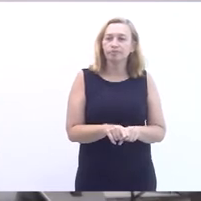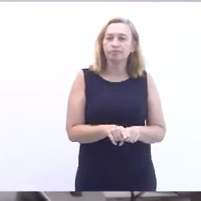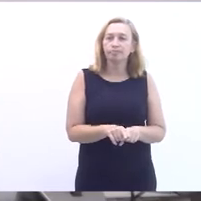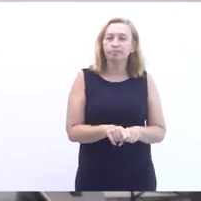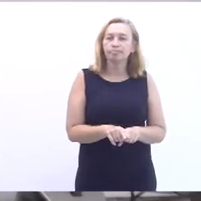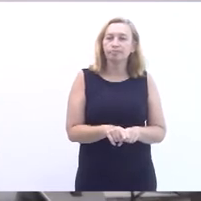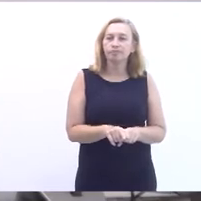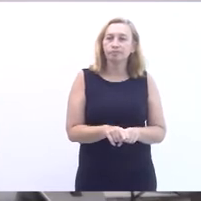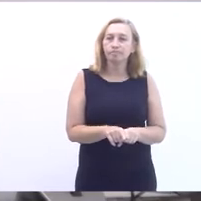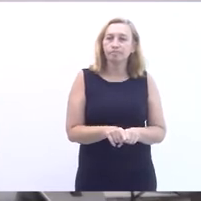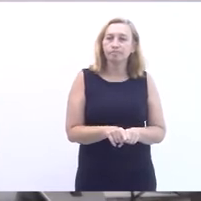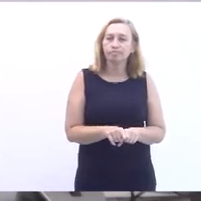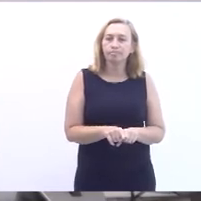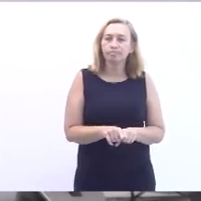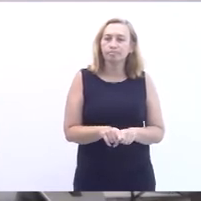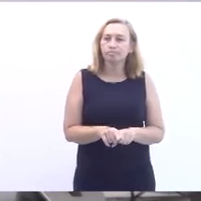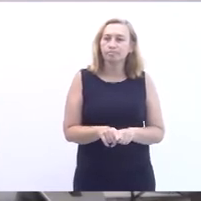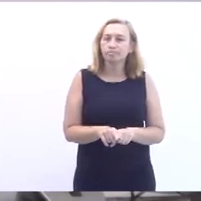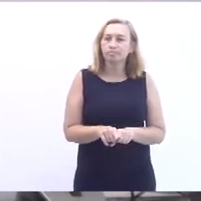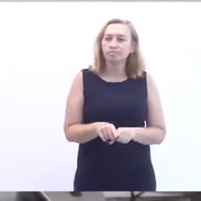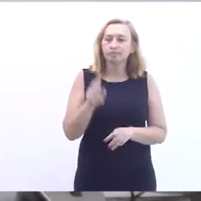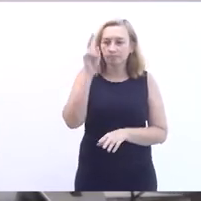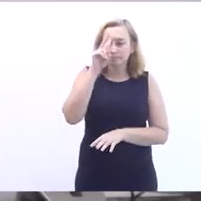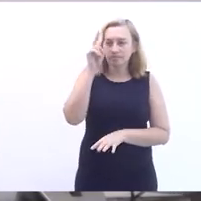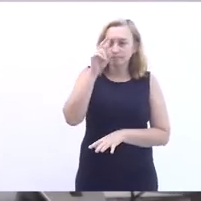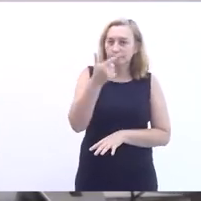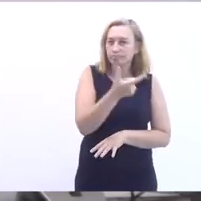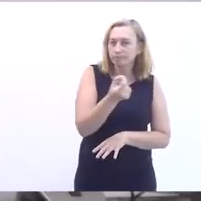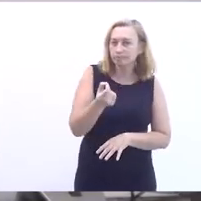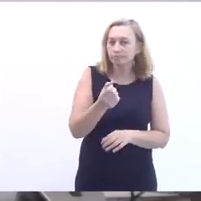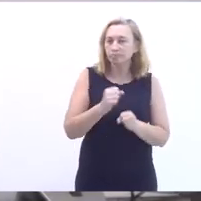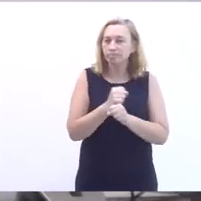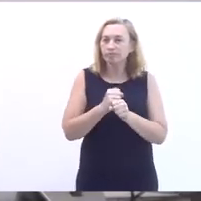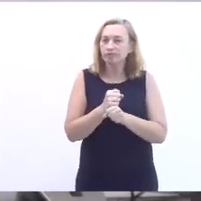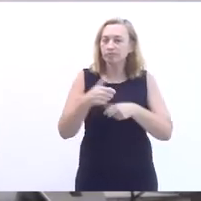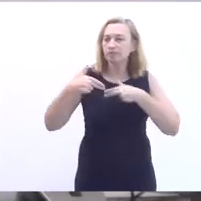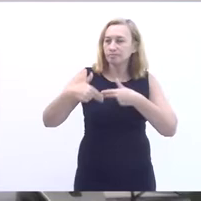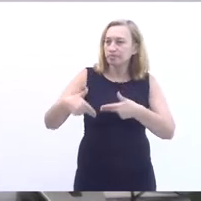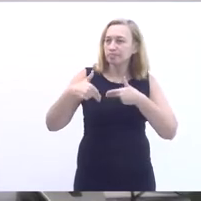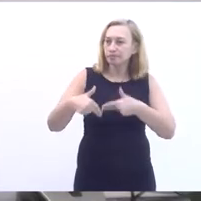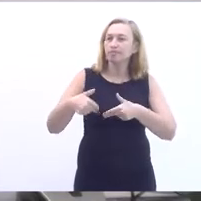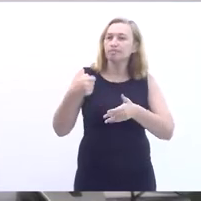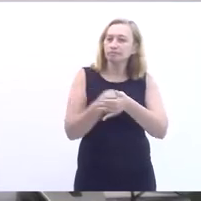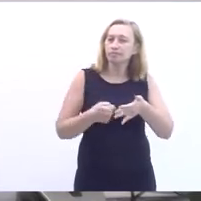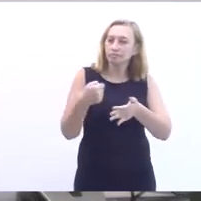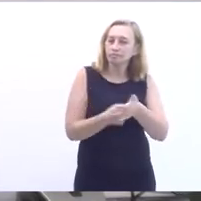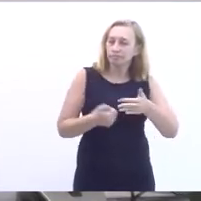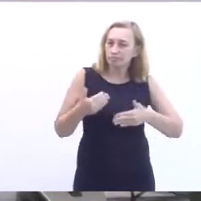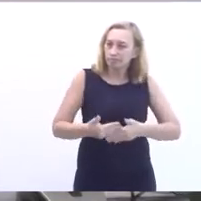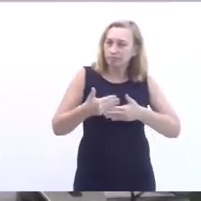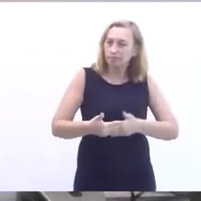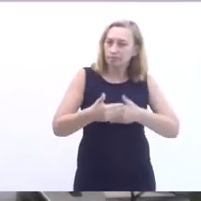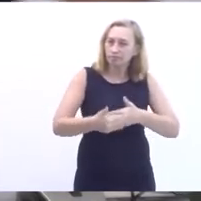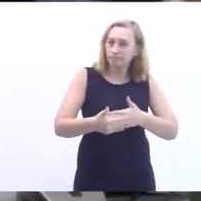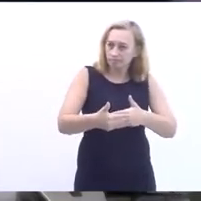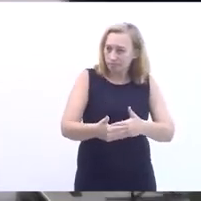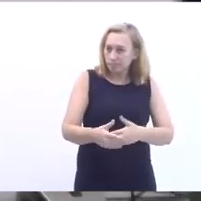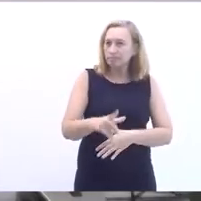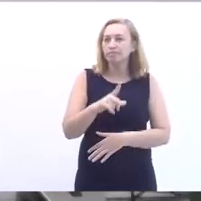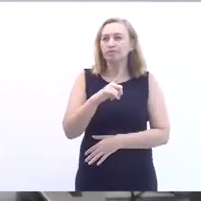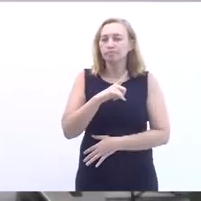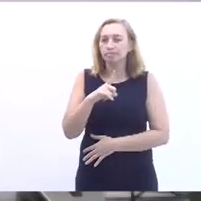né recordando desses 20 anos de luta de militância né e muitos avanços né que